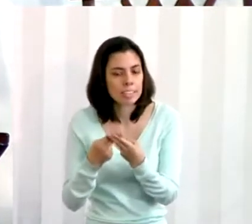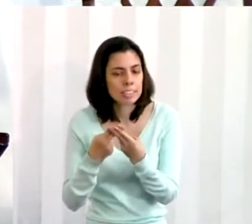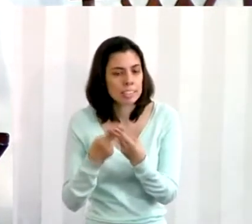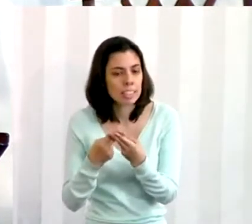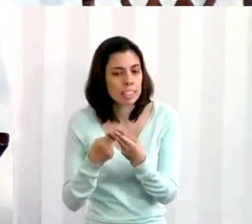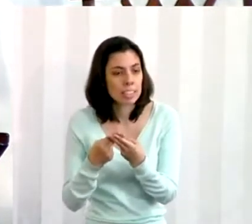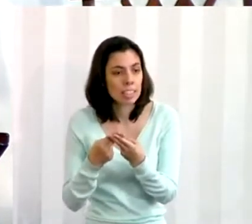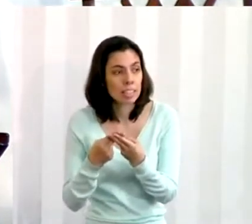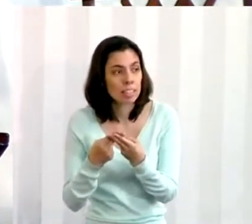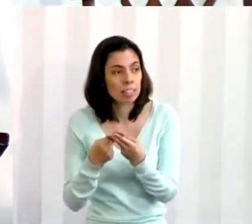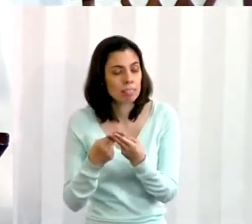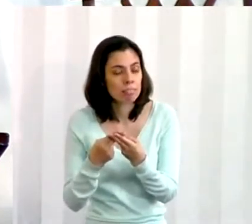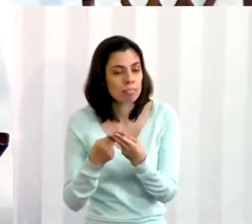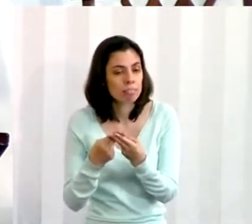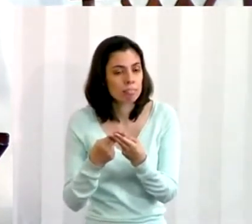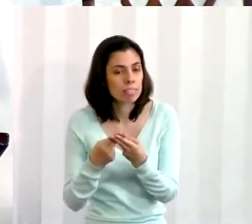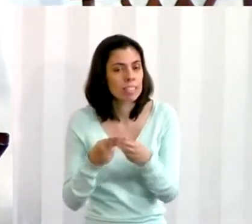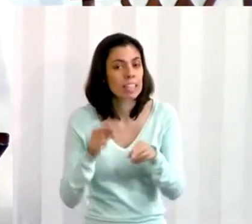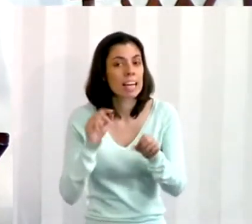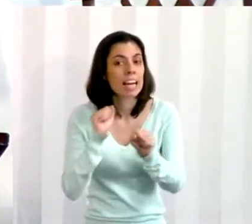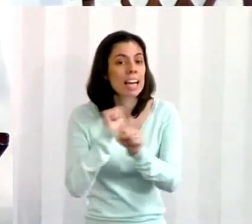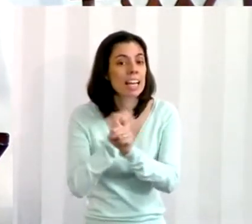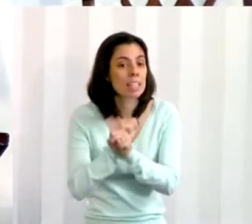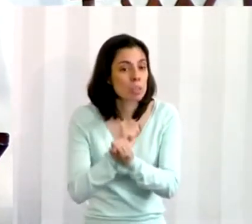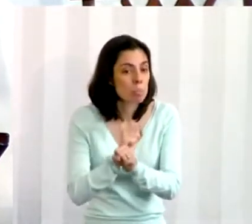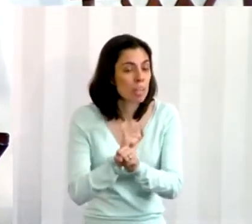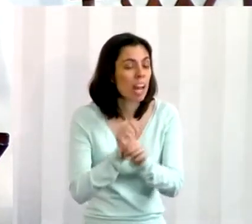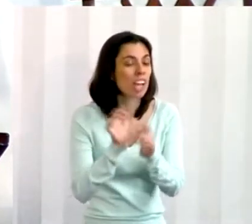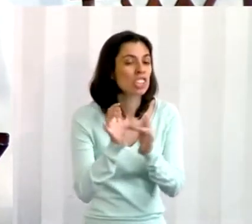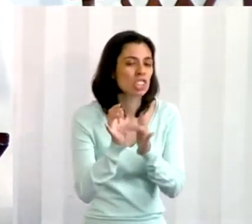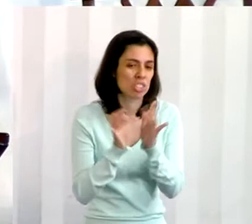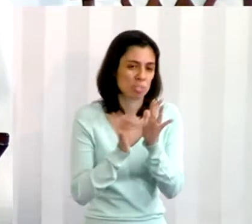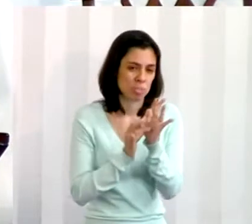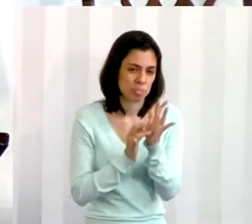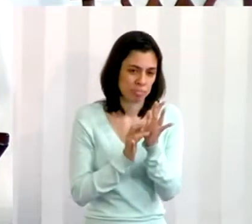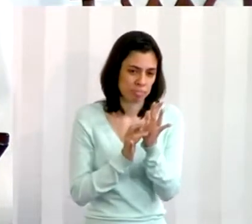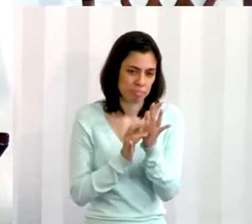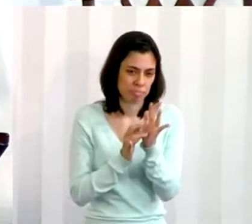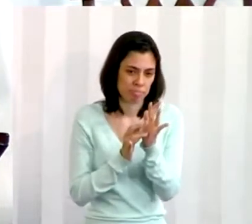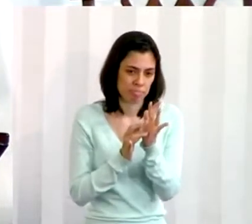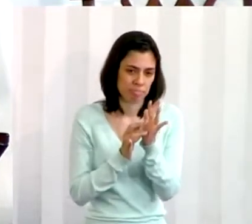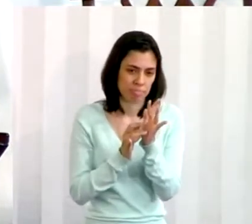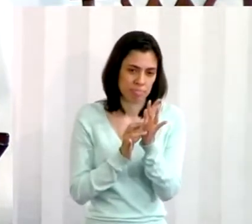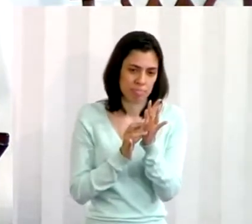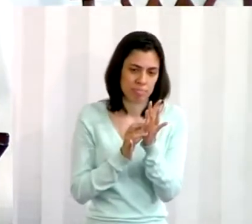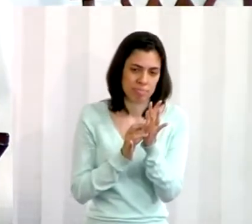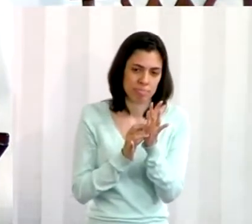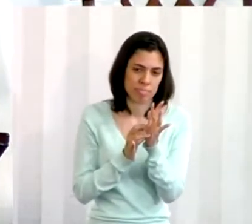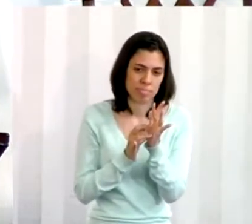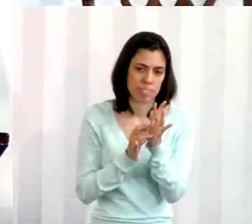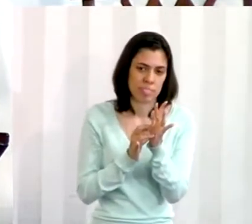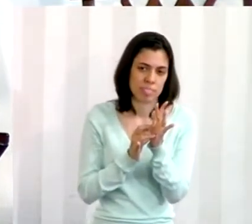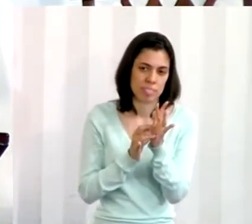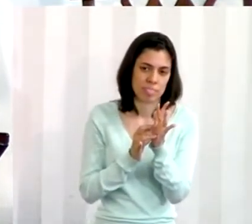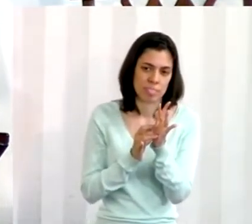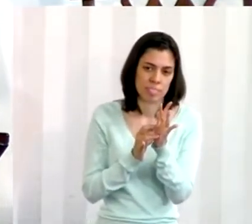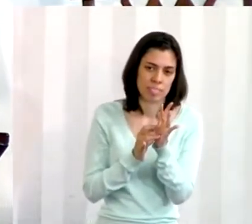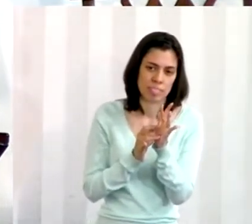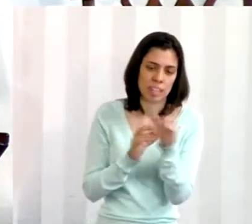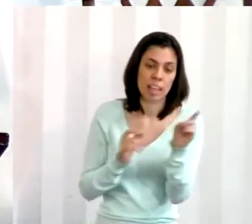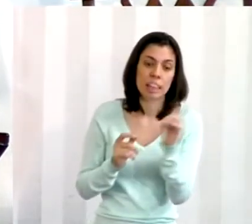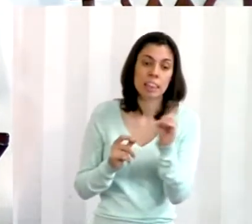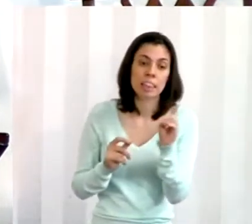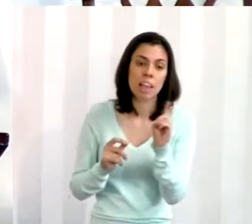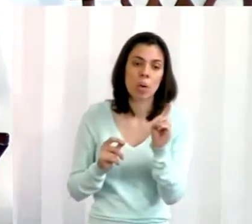essa paciência para esperar o nosso Senhor. E paciência não é uma coisa assim